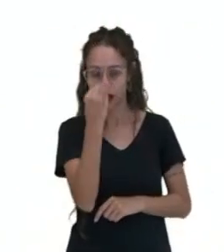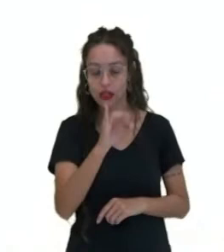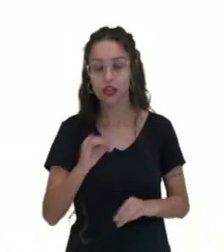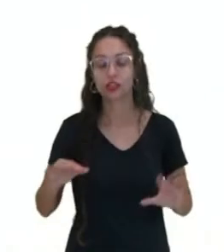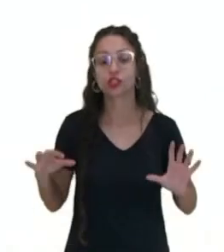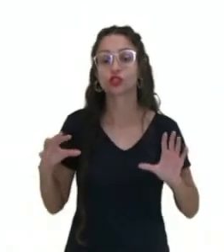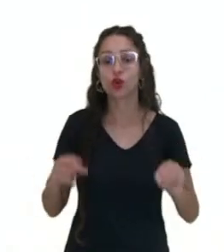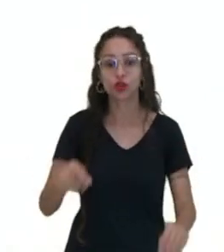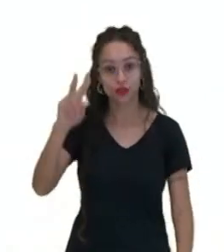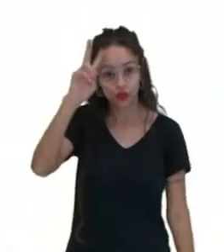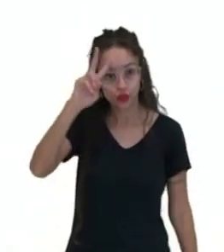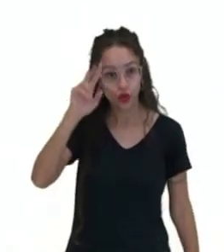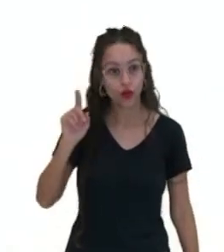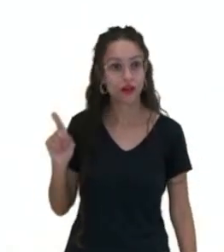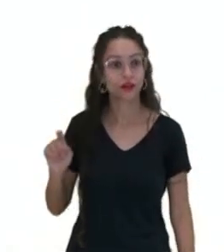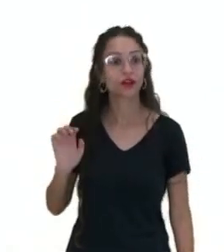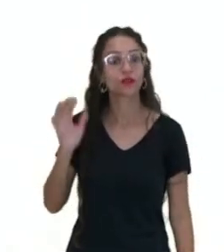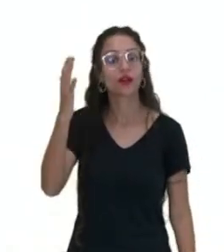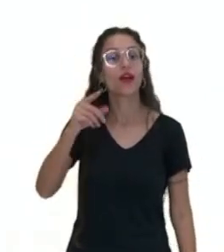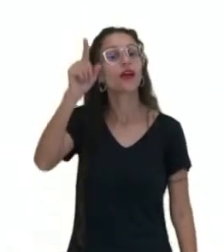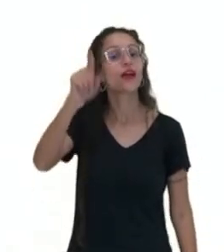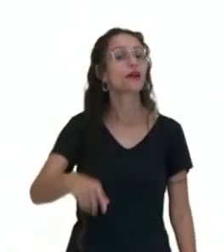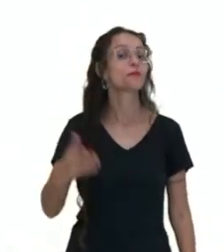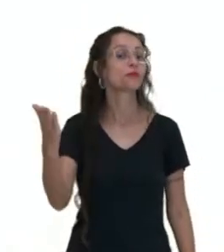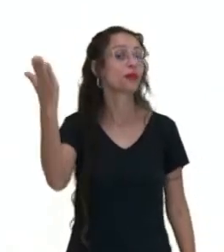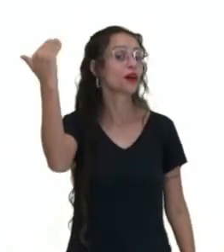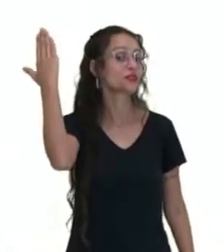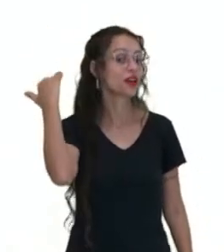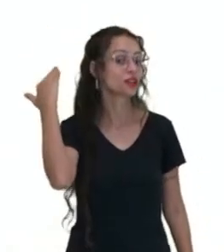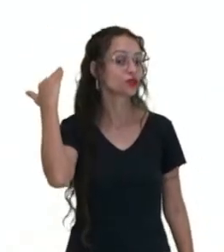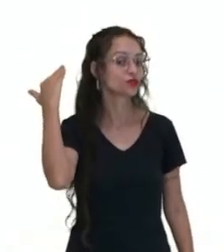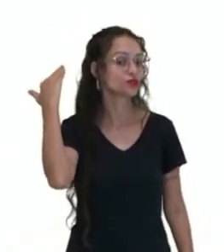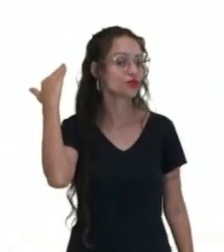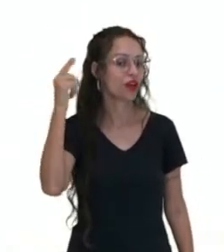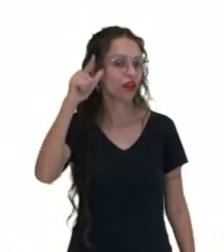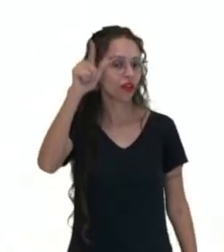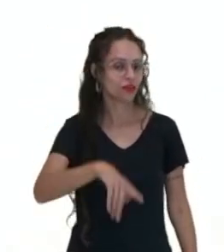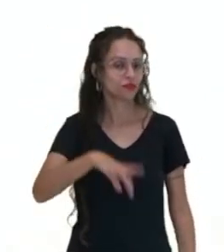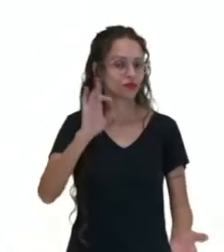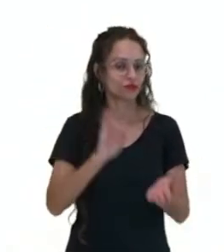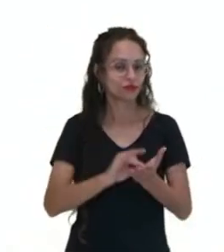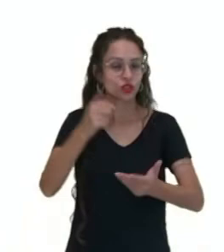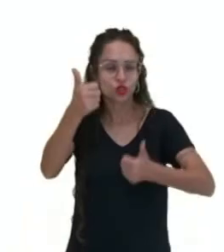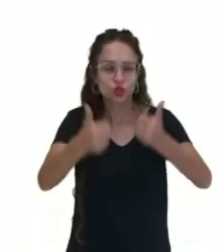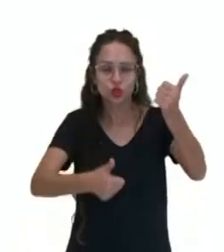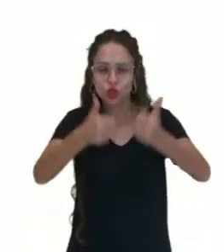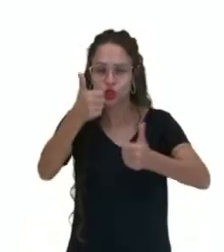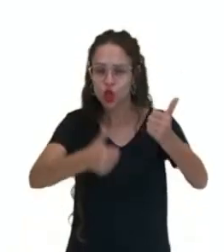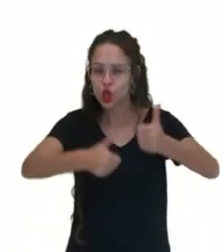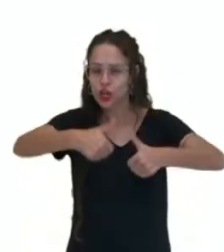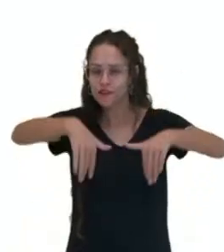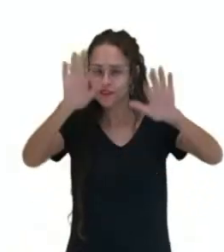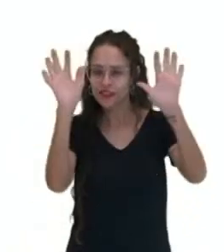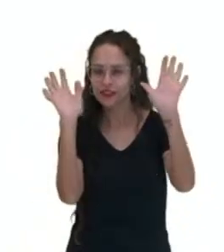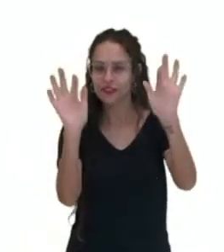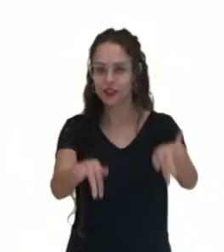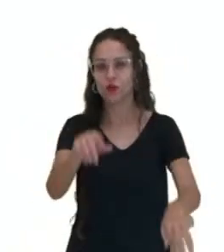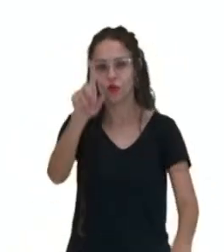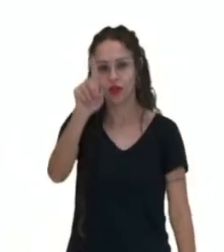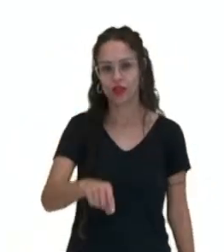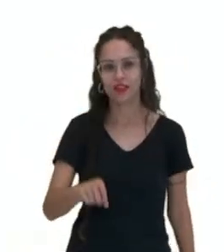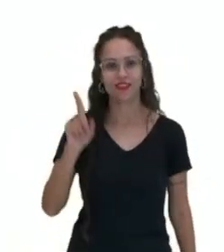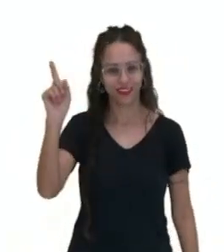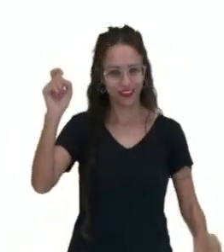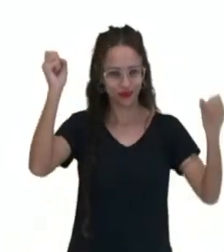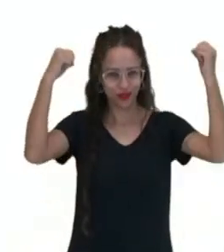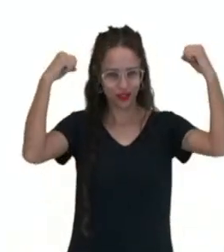aquele enredo que se passou é o passado, é o evento de fato, foi o jogo, a grande finalíssima, né? Lá no